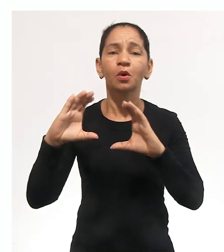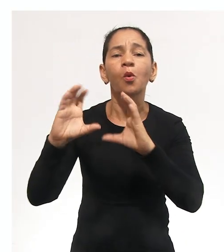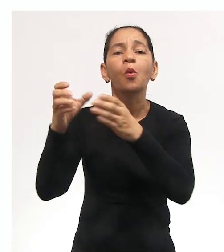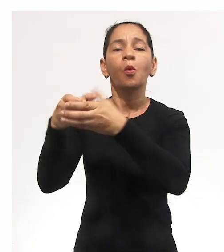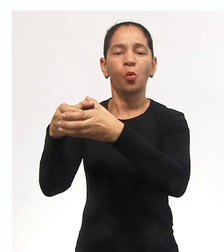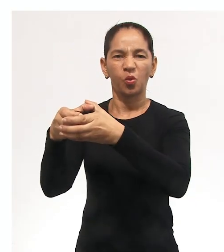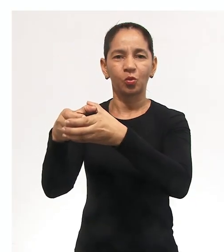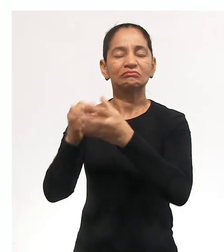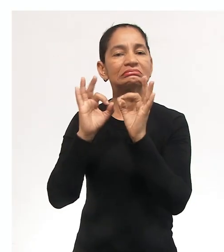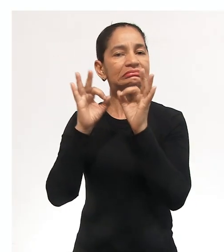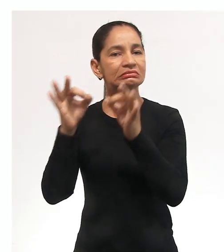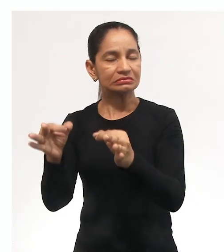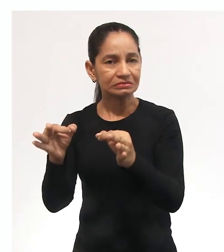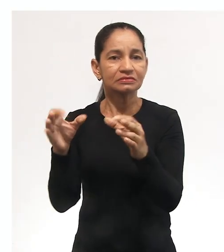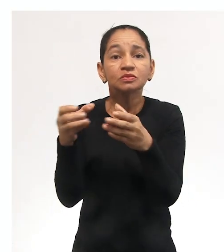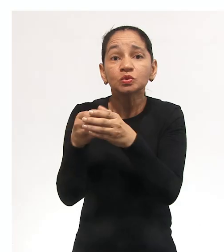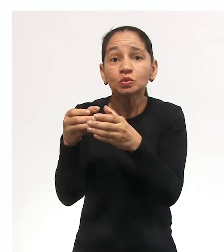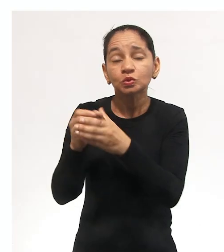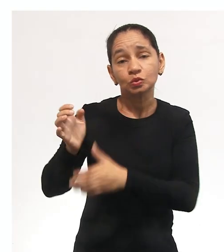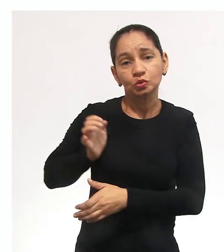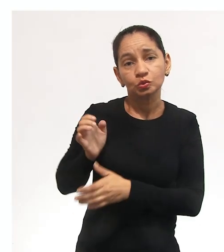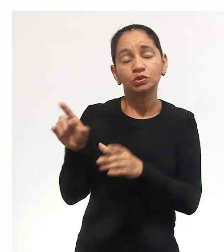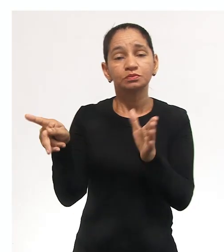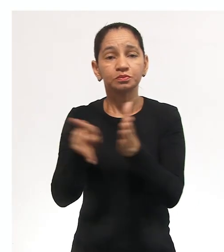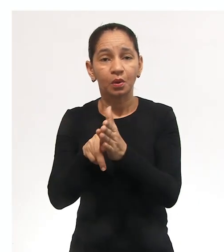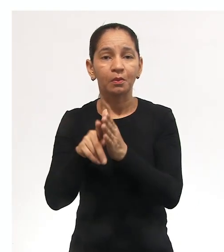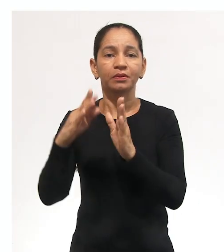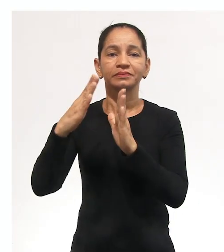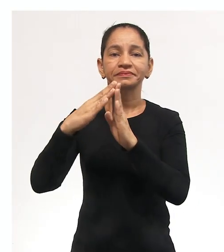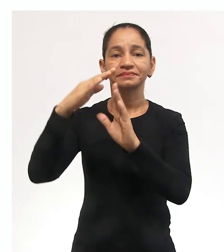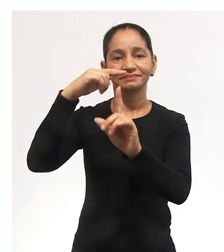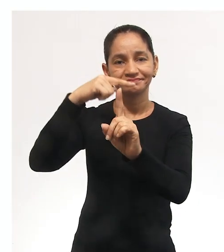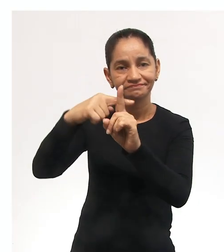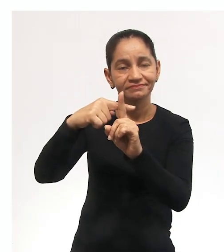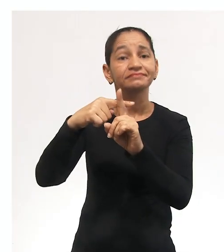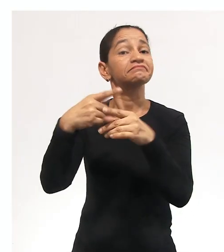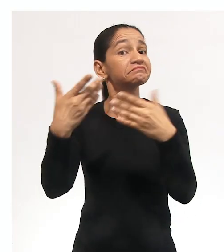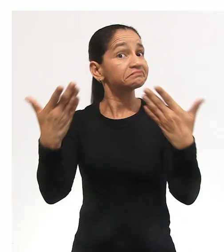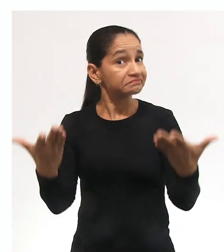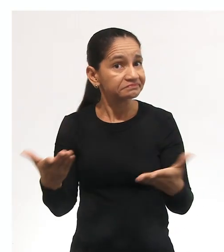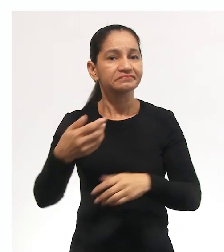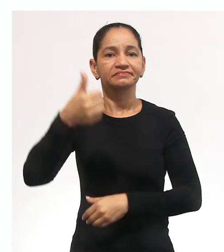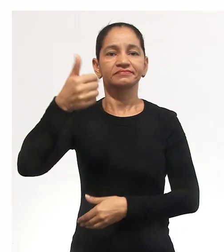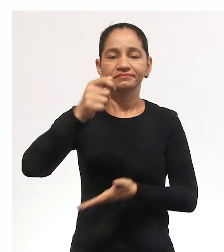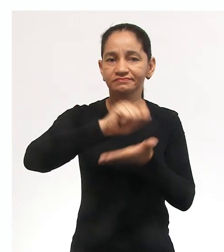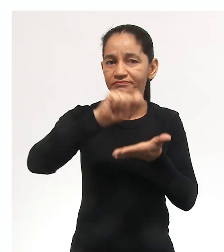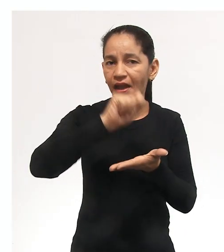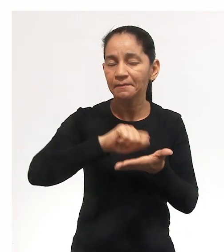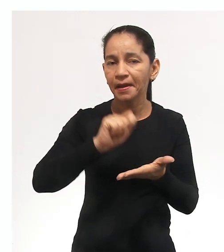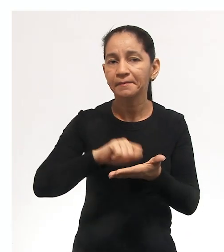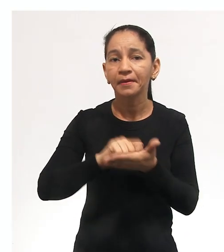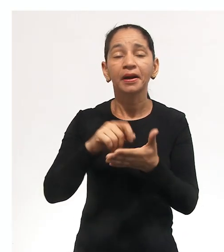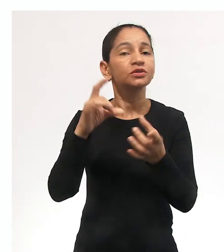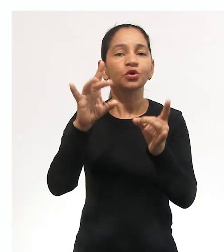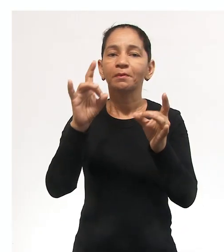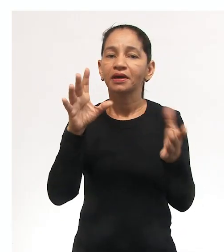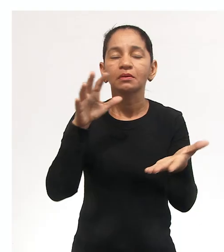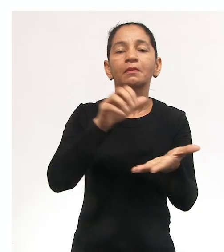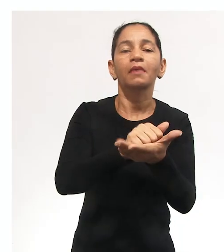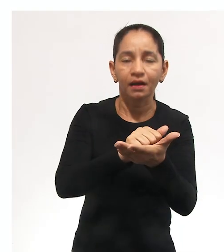elite sacerdotal e governamental. As primeiras formas de escrita eram pictográficas